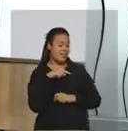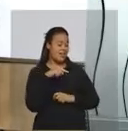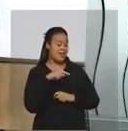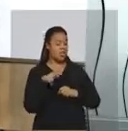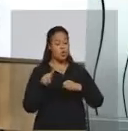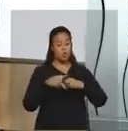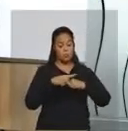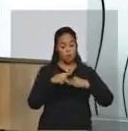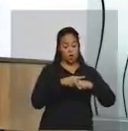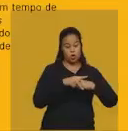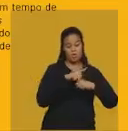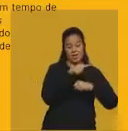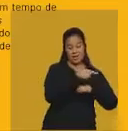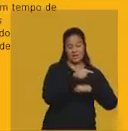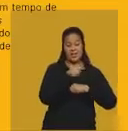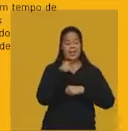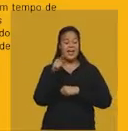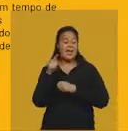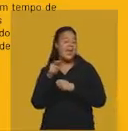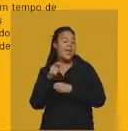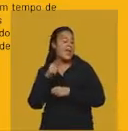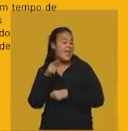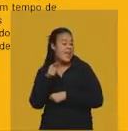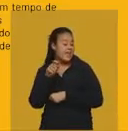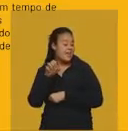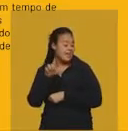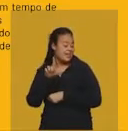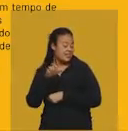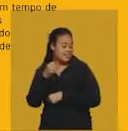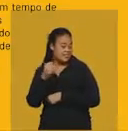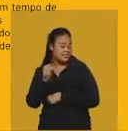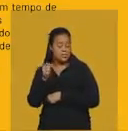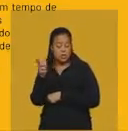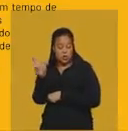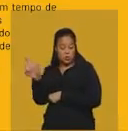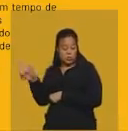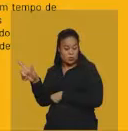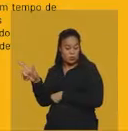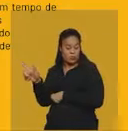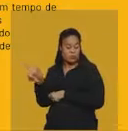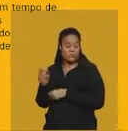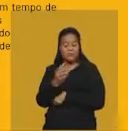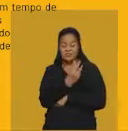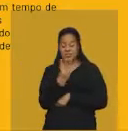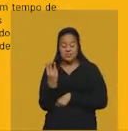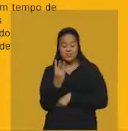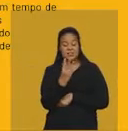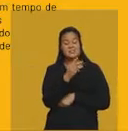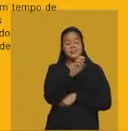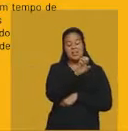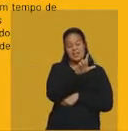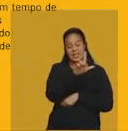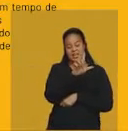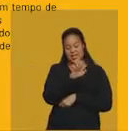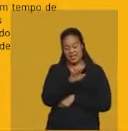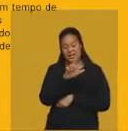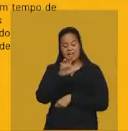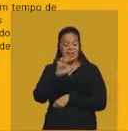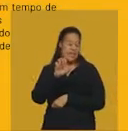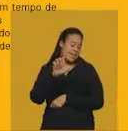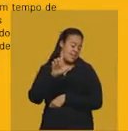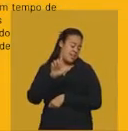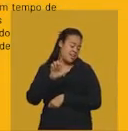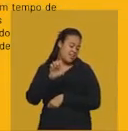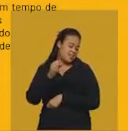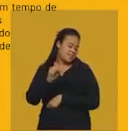pronome eles, eles e eles. E o pronome eles, que aparece 3 vezes, está retomando